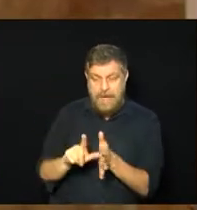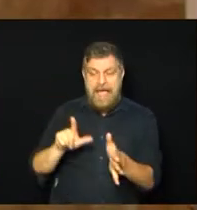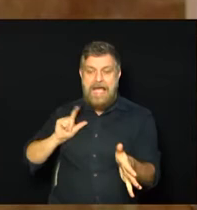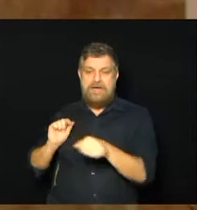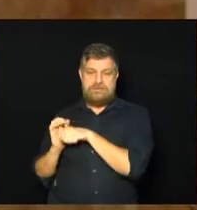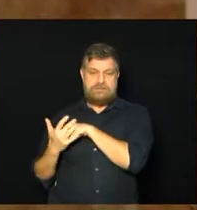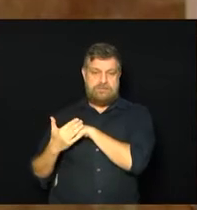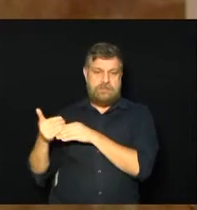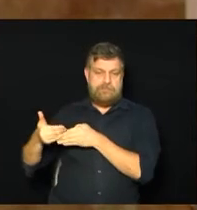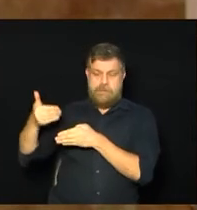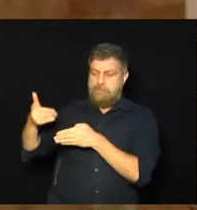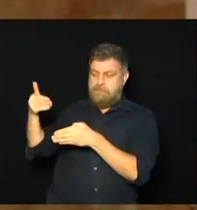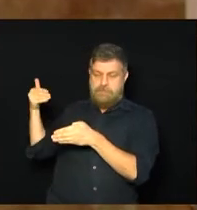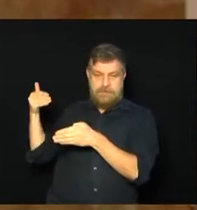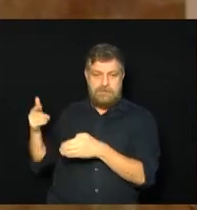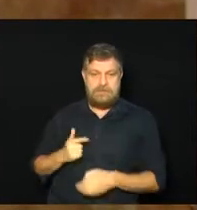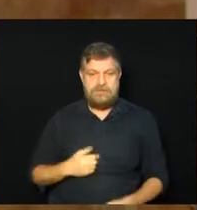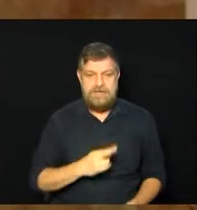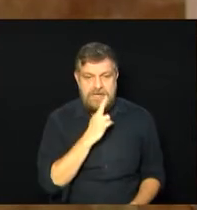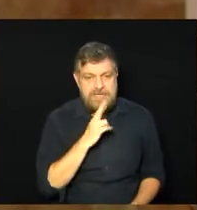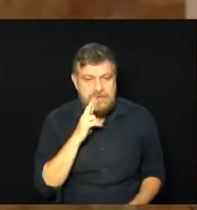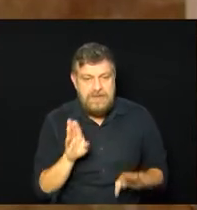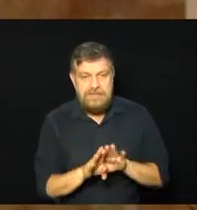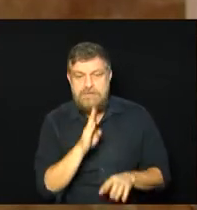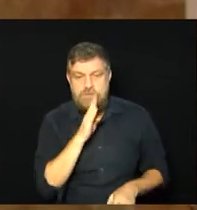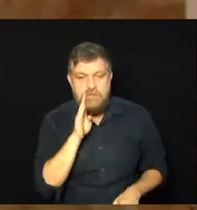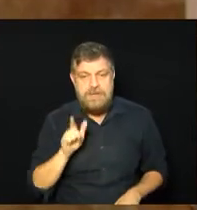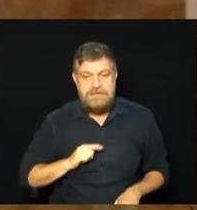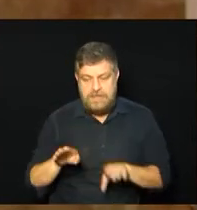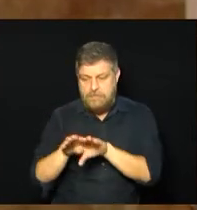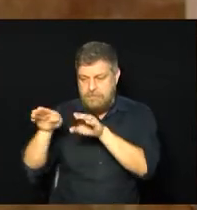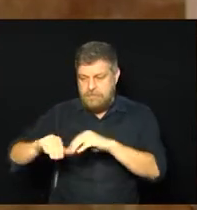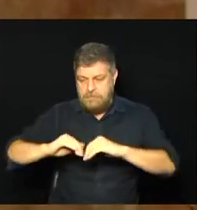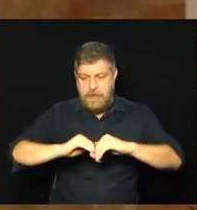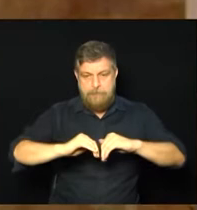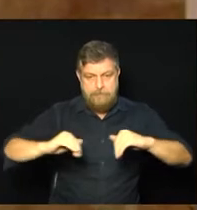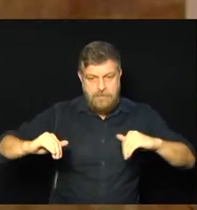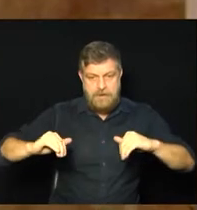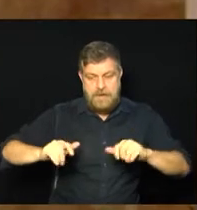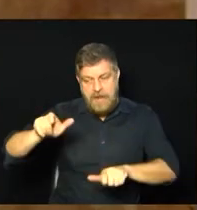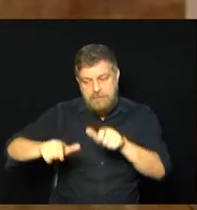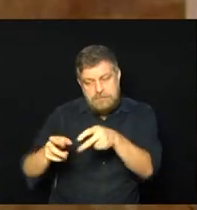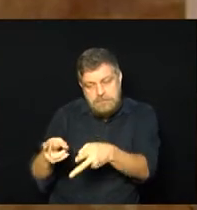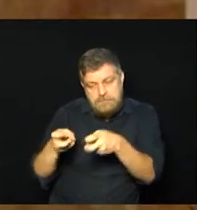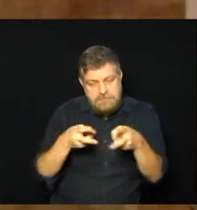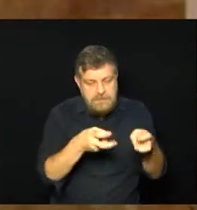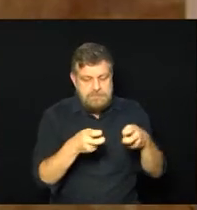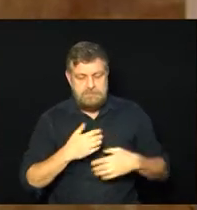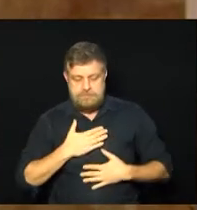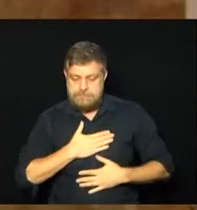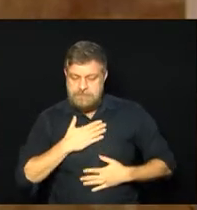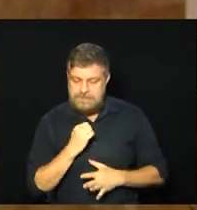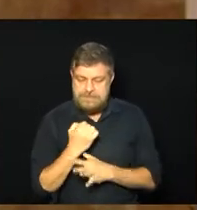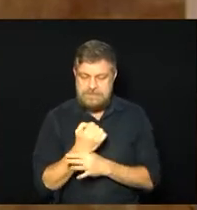pré-pandemia, né? Muitos estabelecimentos estão optando por manter um distanciamento maior, porque o público percebeu que isso fica mais confortável.